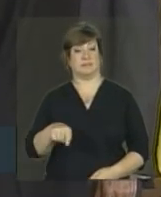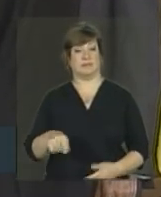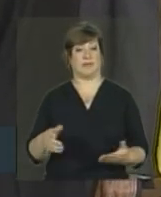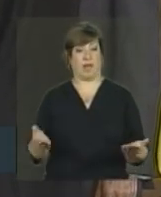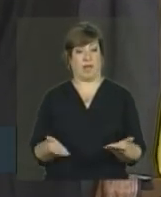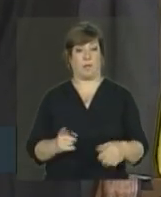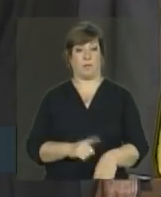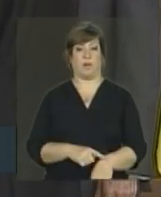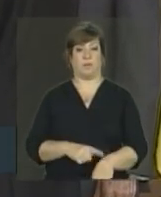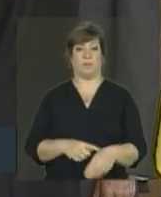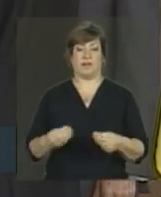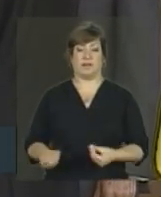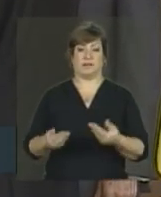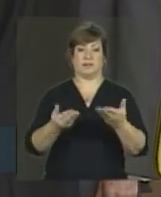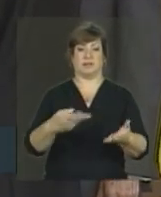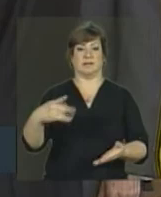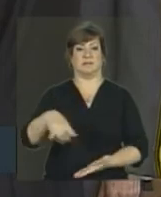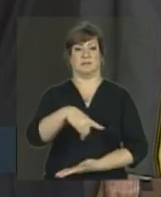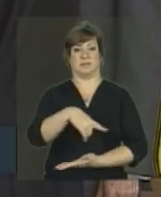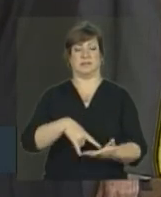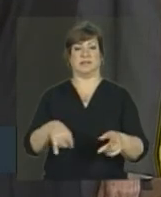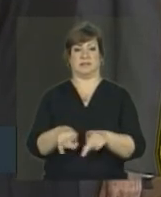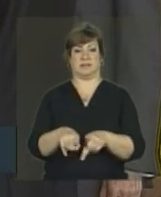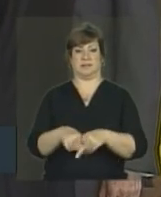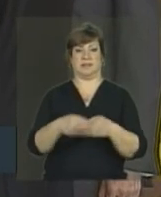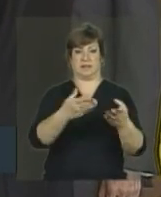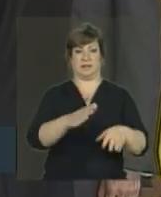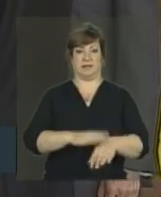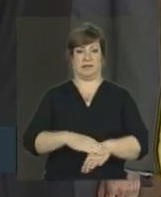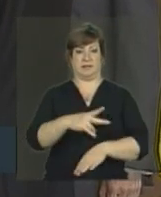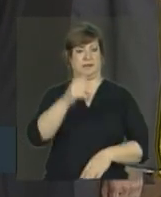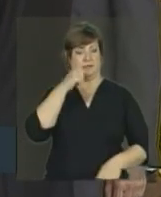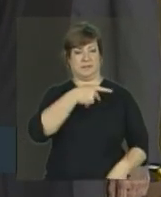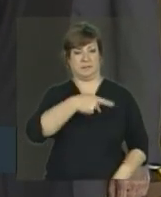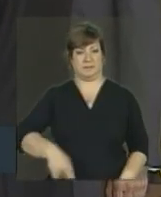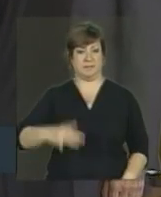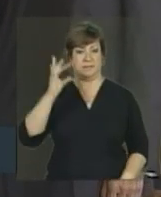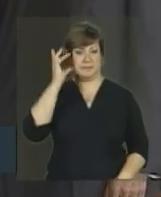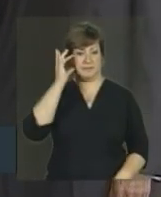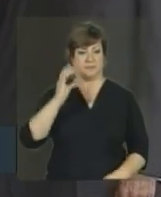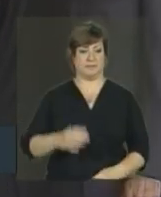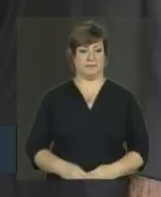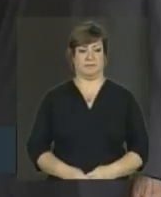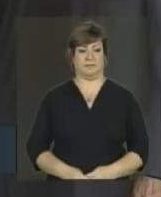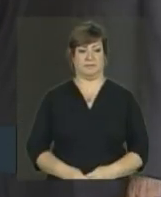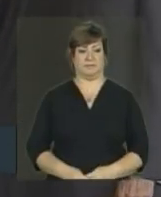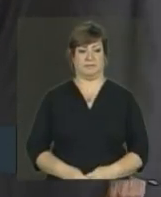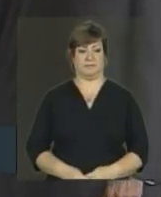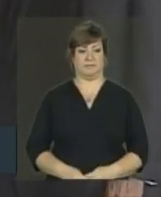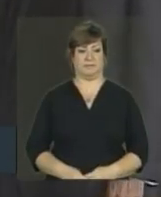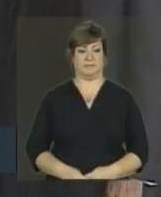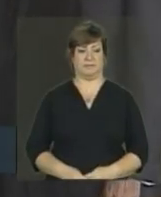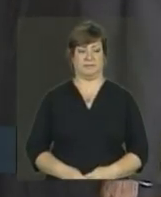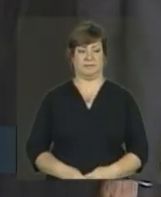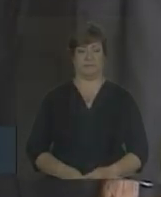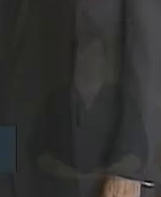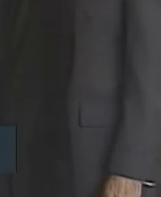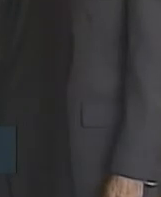Ele, neste momento, também entrega a sua credencial à presidenta Dilma Rousseff.